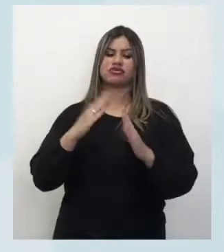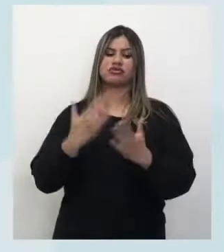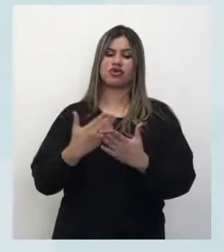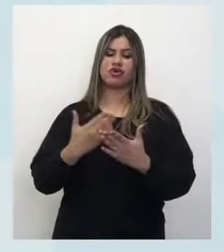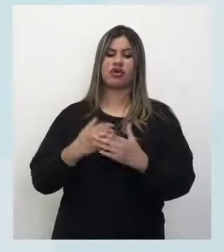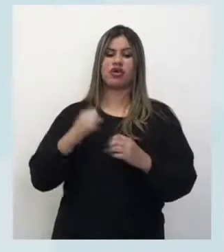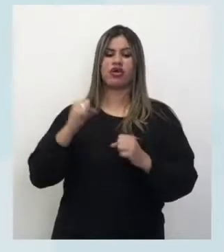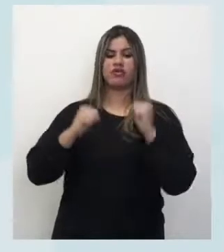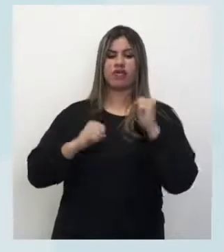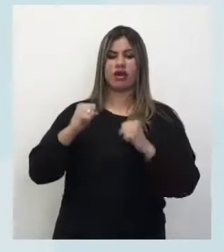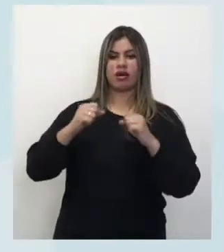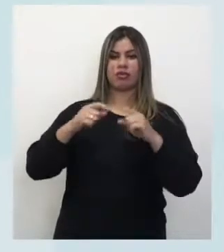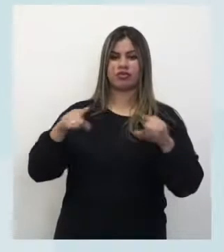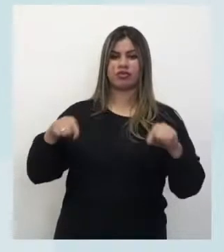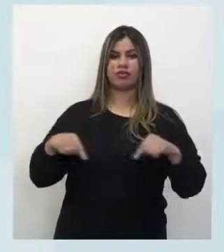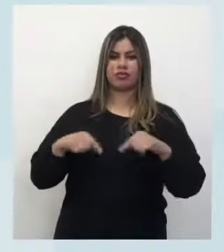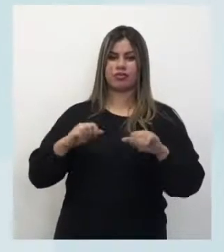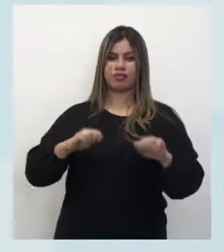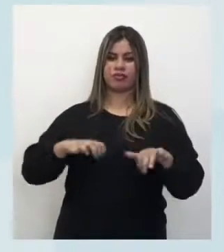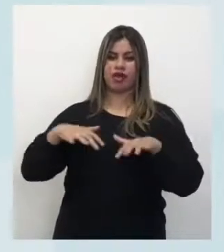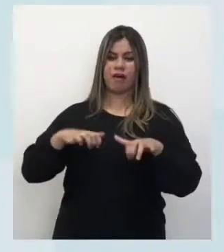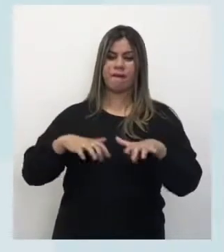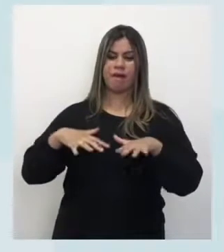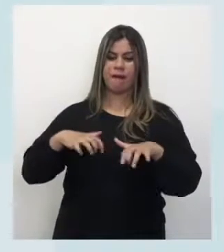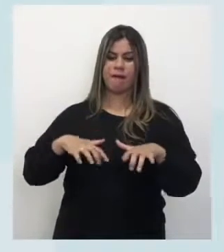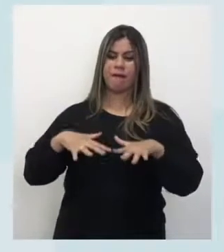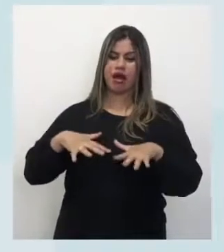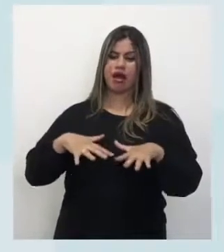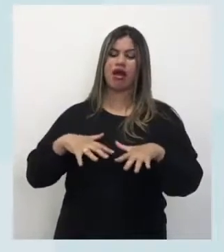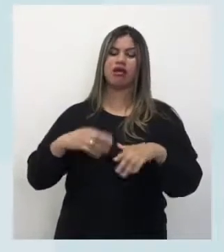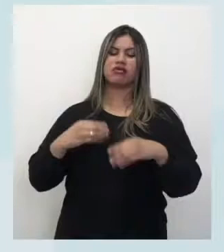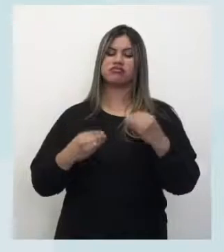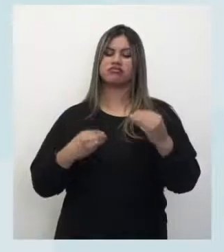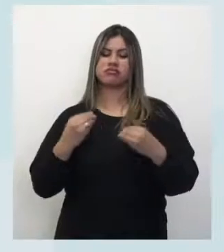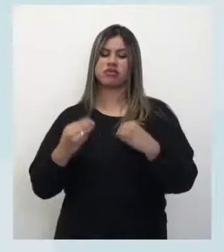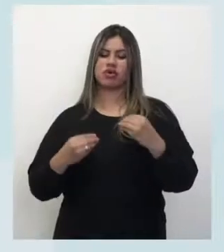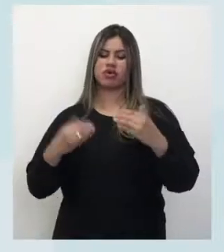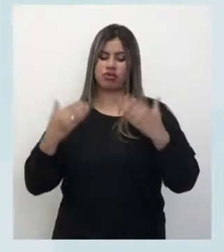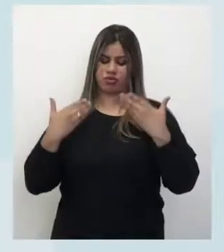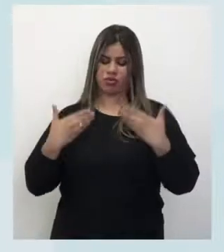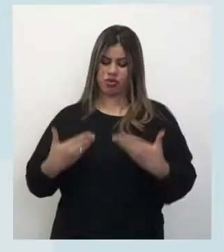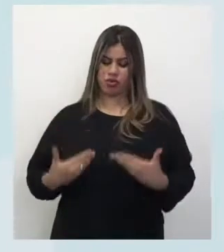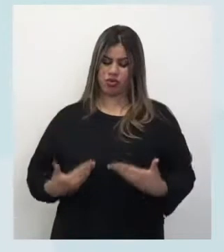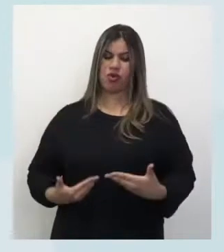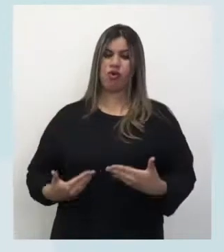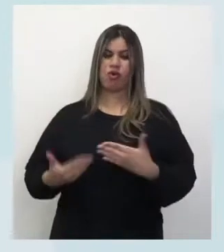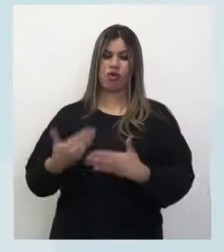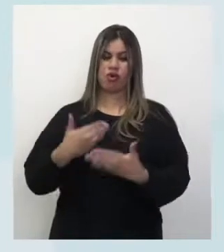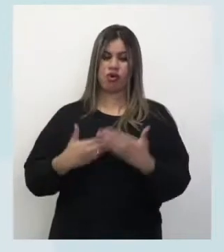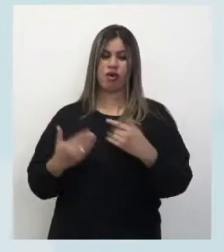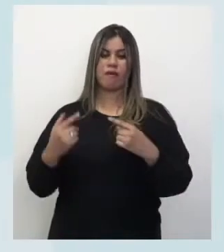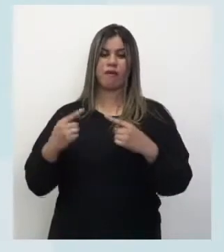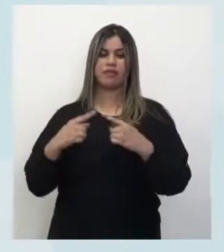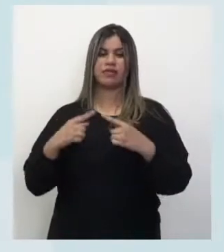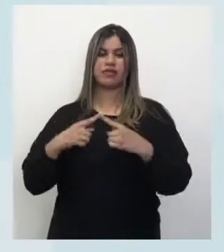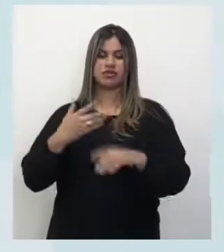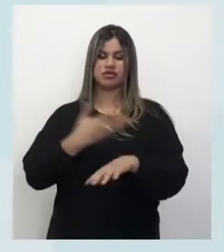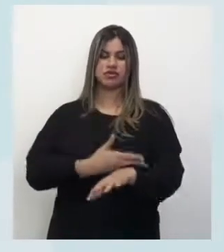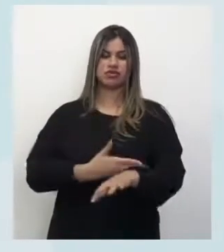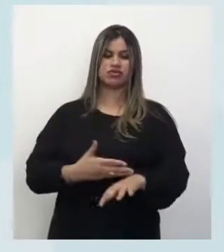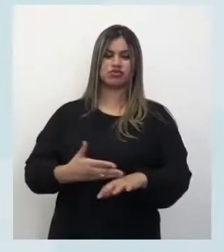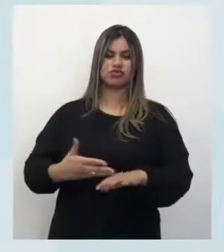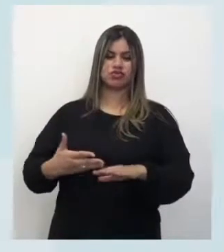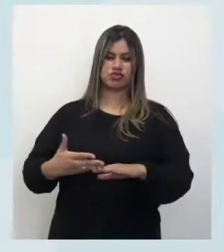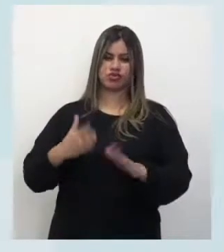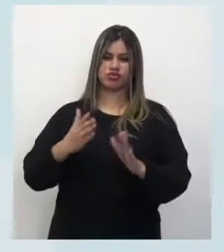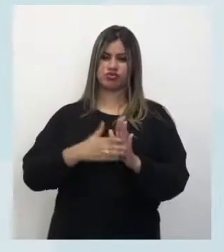e etc., passaram a disciplinar o corpo, cientes do poder da prática sobre a subjetividade e visando a ordem